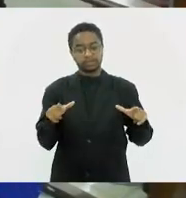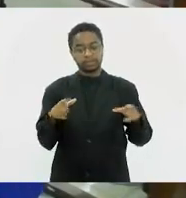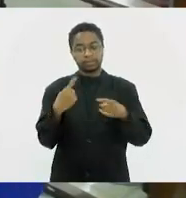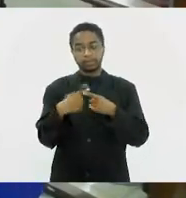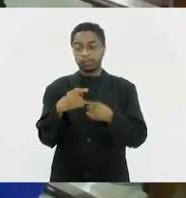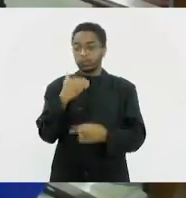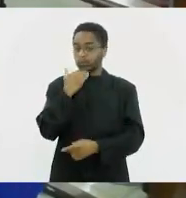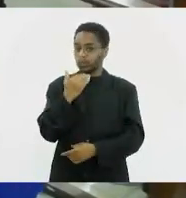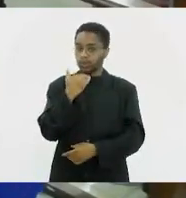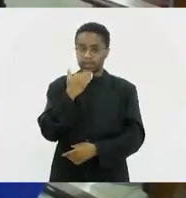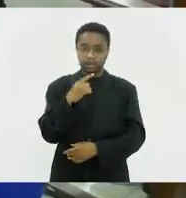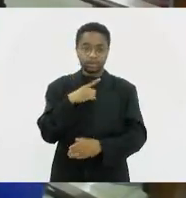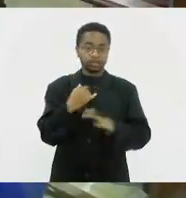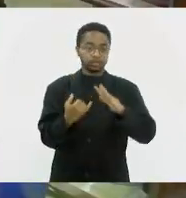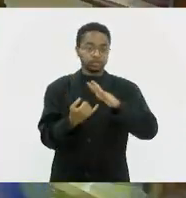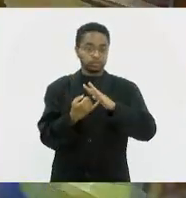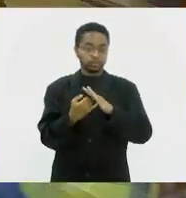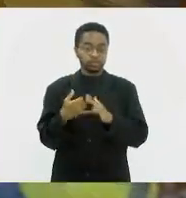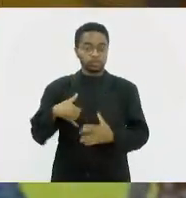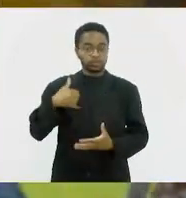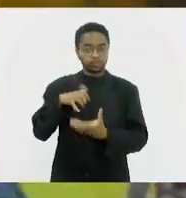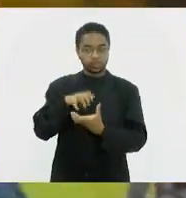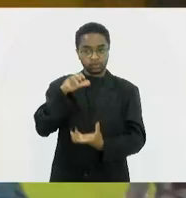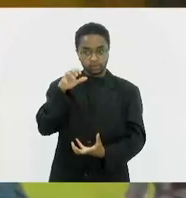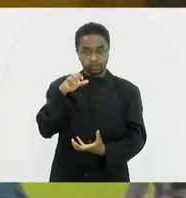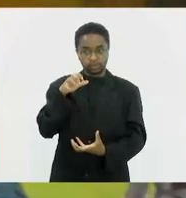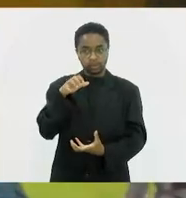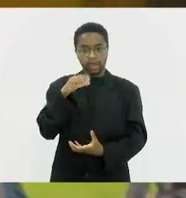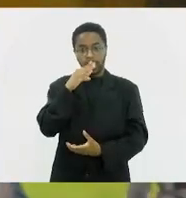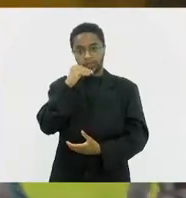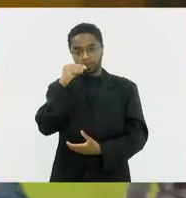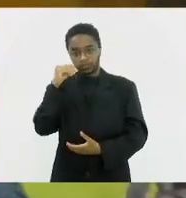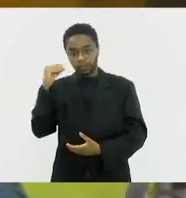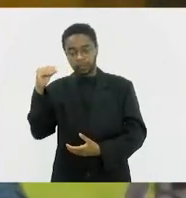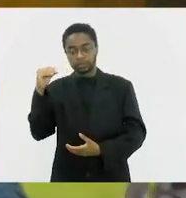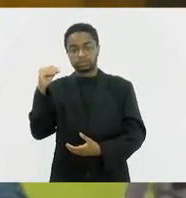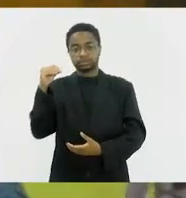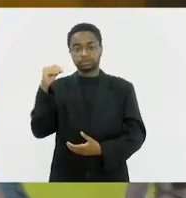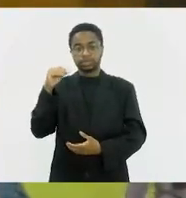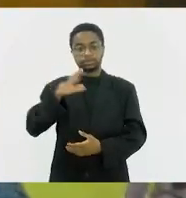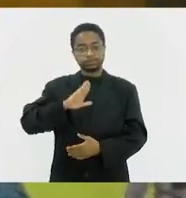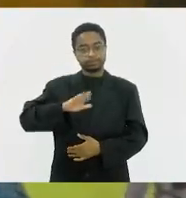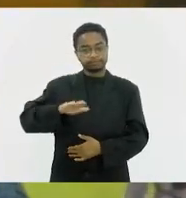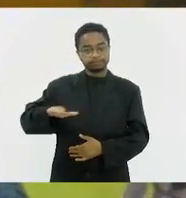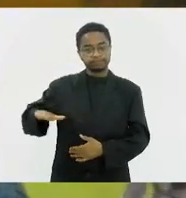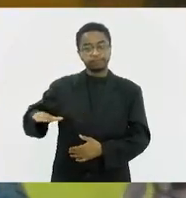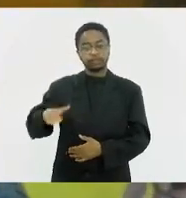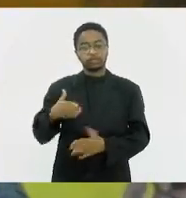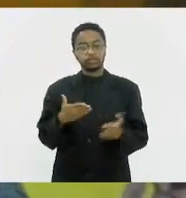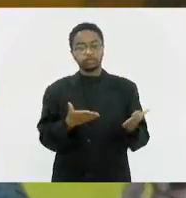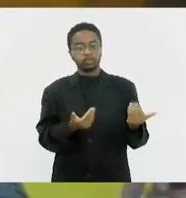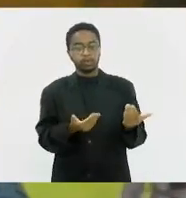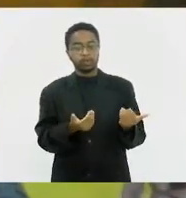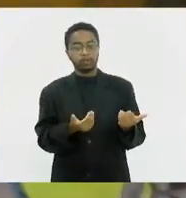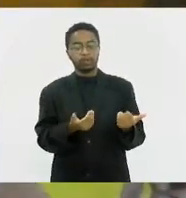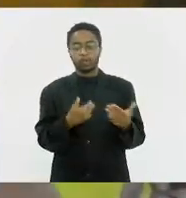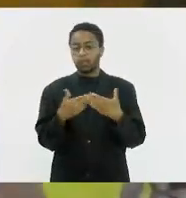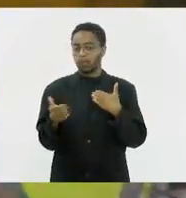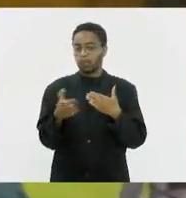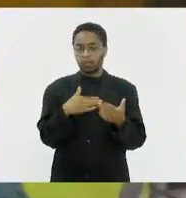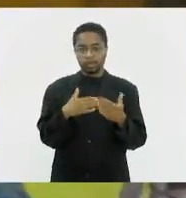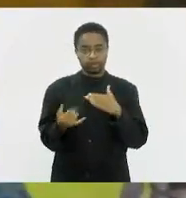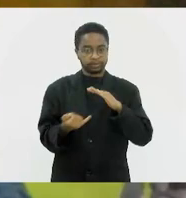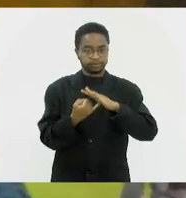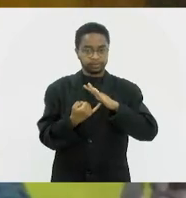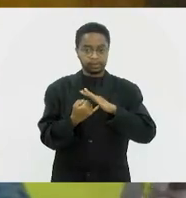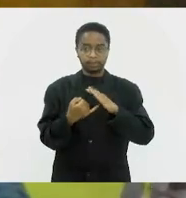ter instituto de idoso, de adolescente, de criança, de jovem, qualquer,